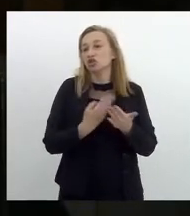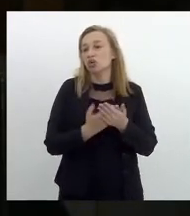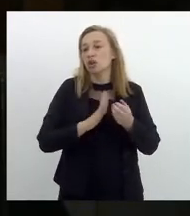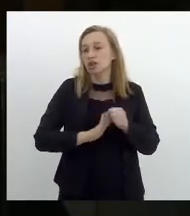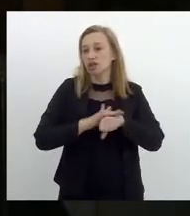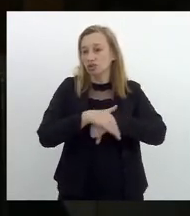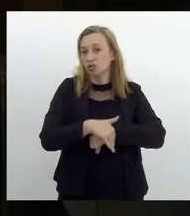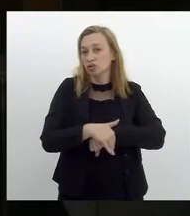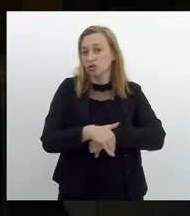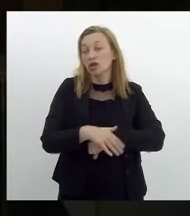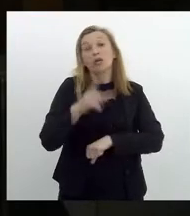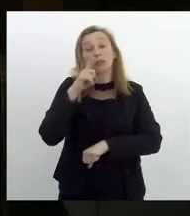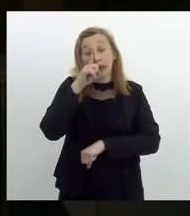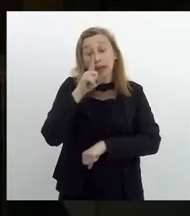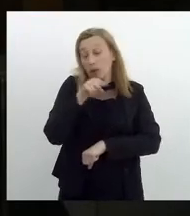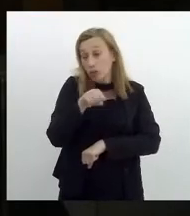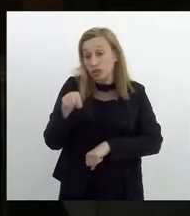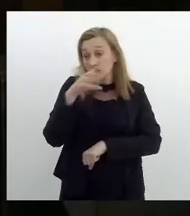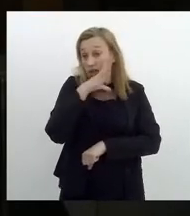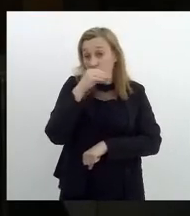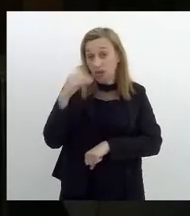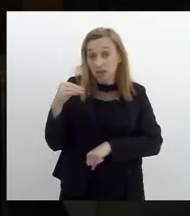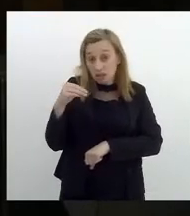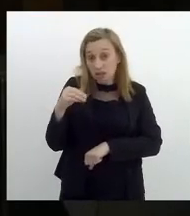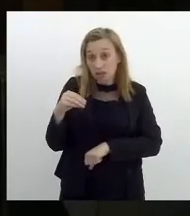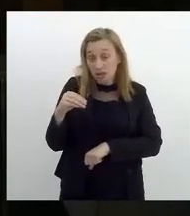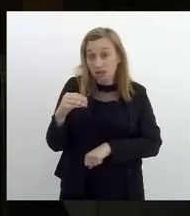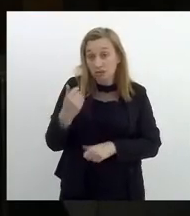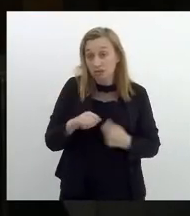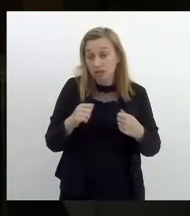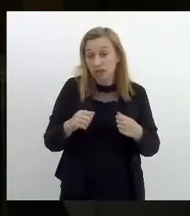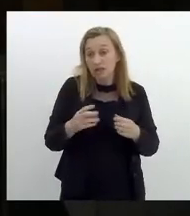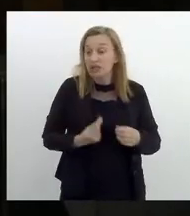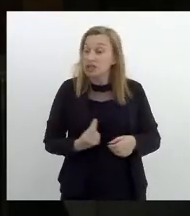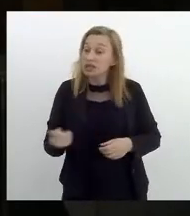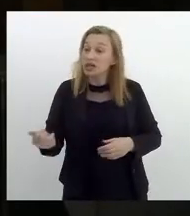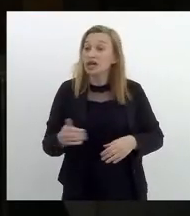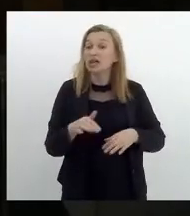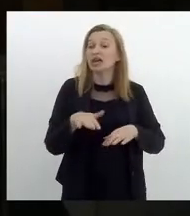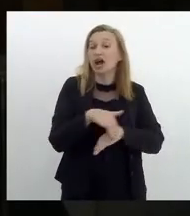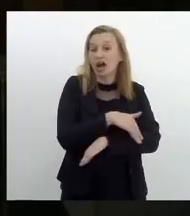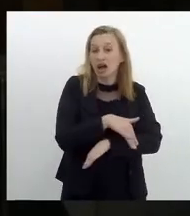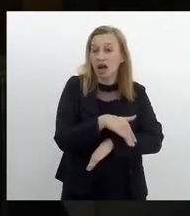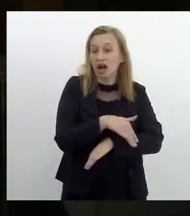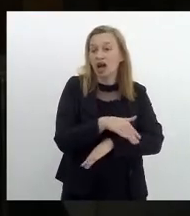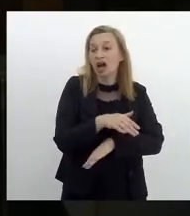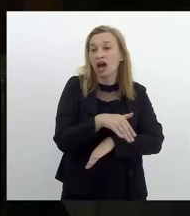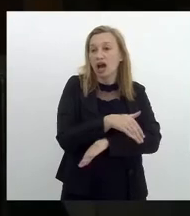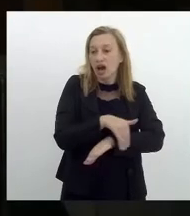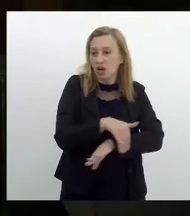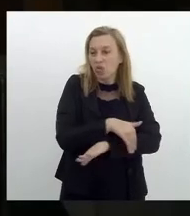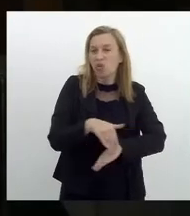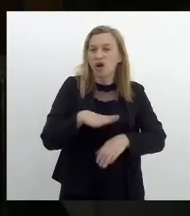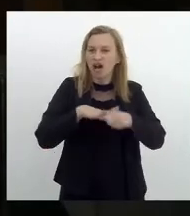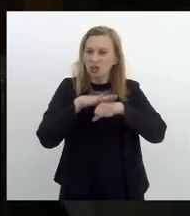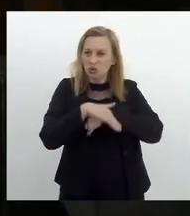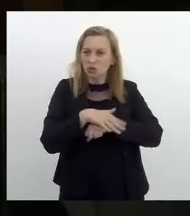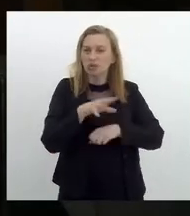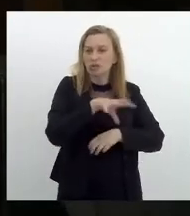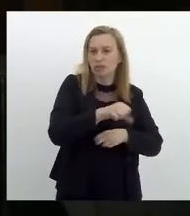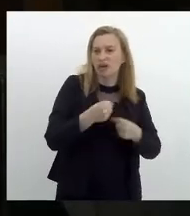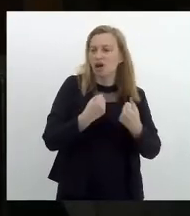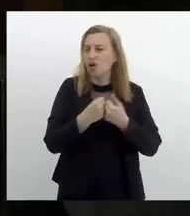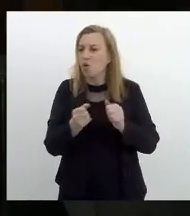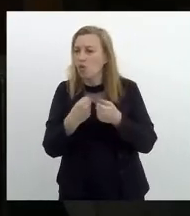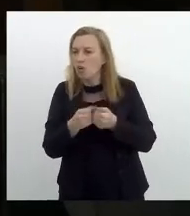risco, inclusive, esses adolescentes que passam a ter que se deslocar à noite, sair da escola às vezes 10 horas da noite, pegar condução,